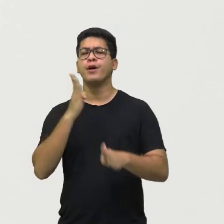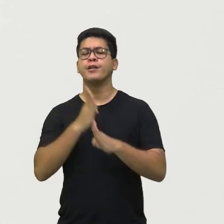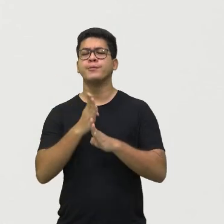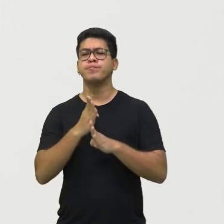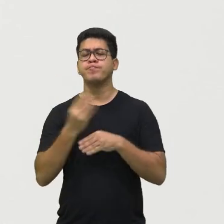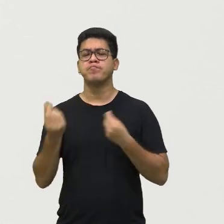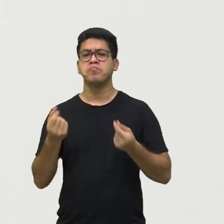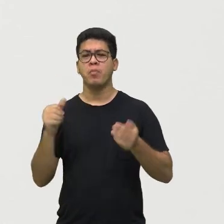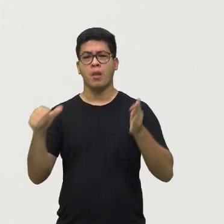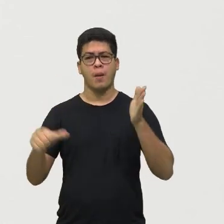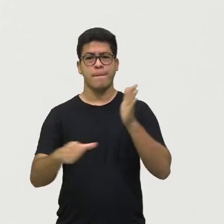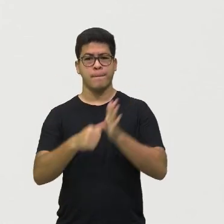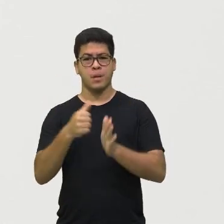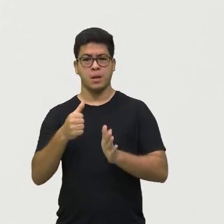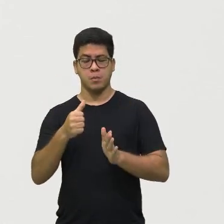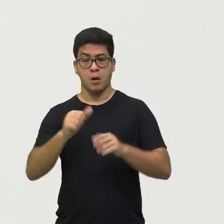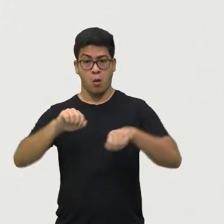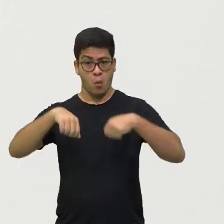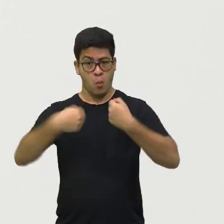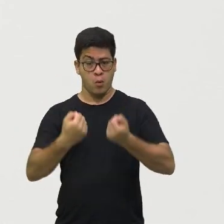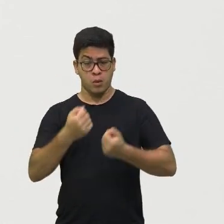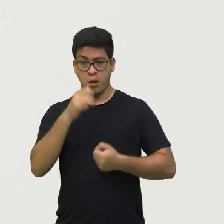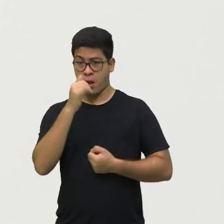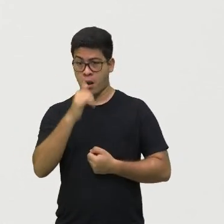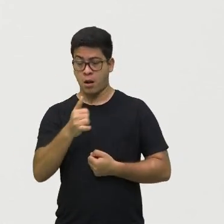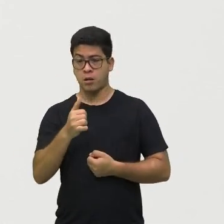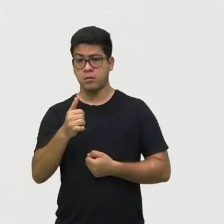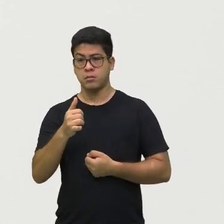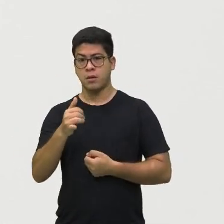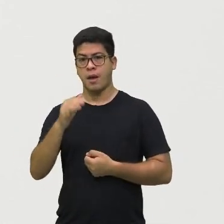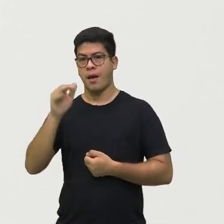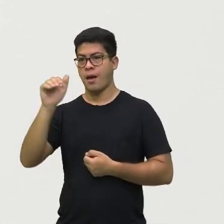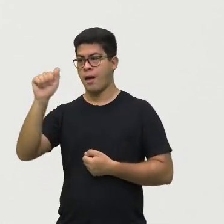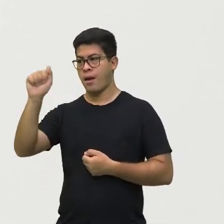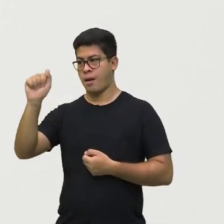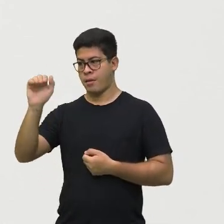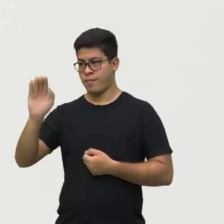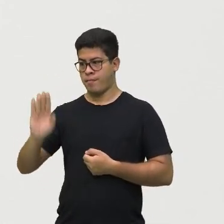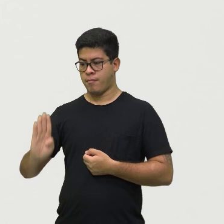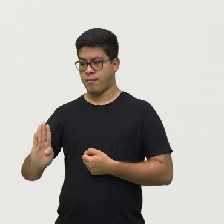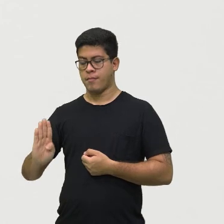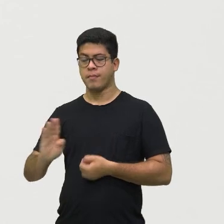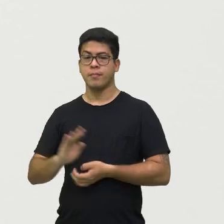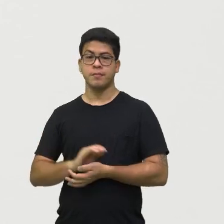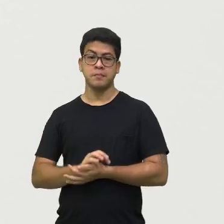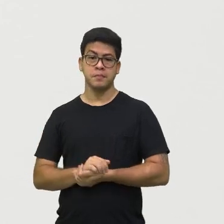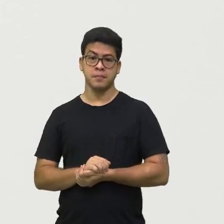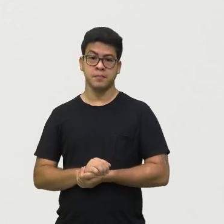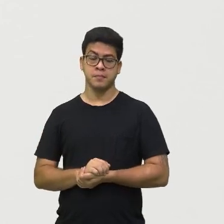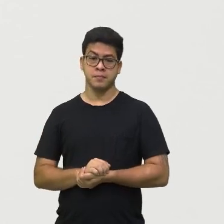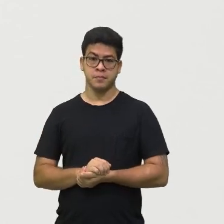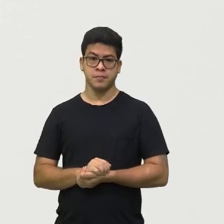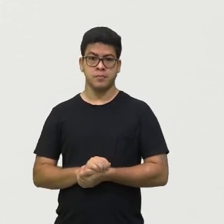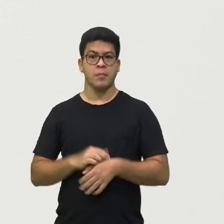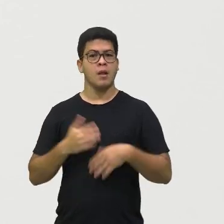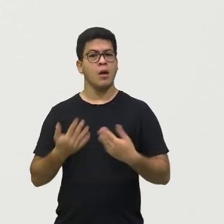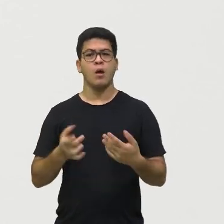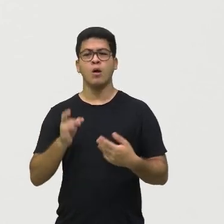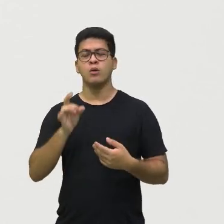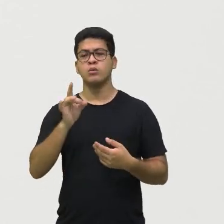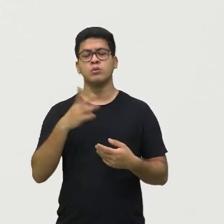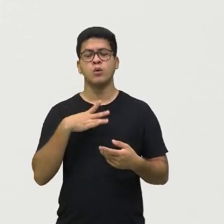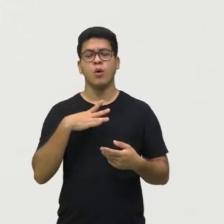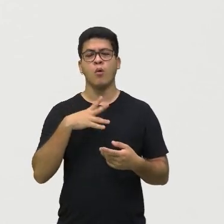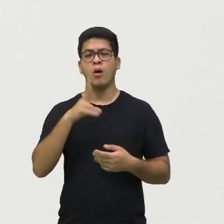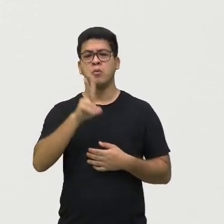valor do potencial elétrico nas superfícies A e B. Não precisa, na verdade, eu não preciso calcular, né? Só preciso dizer qual é o